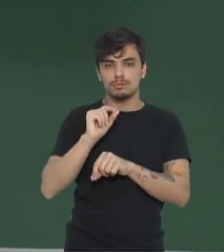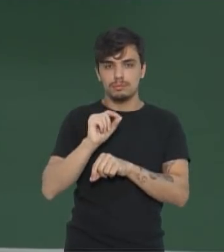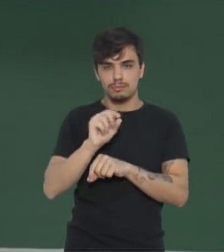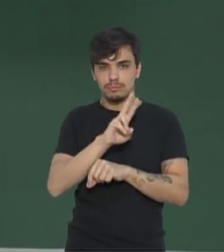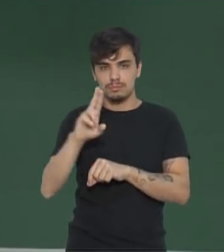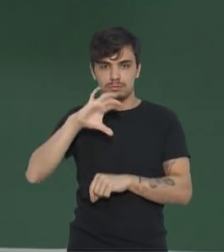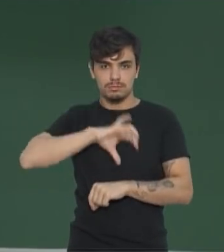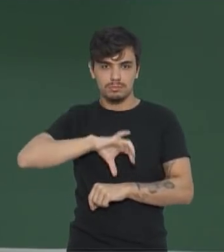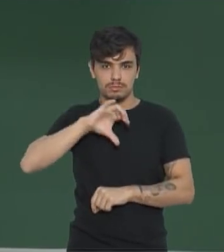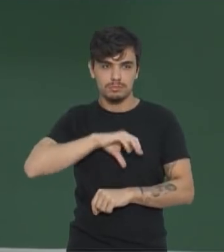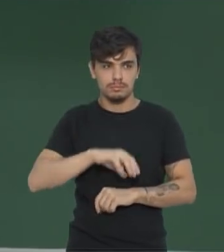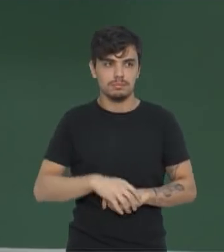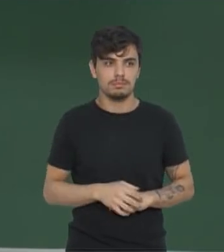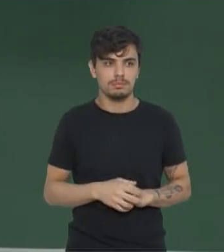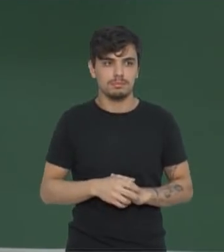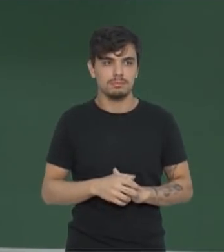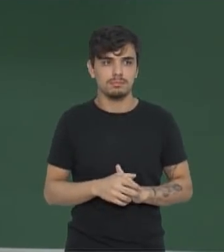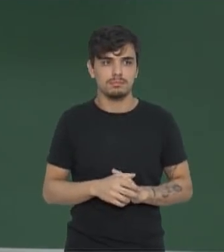hoje de Portugal.